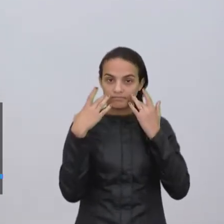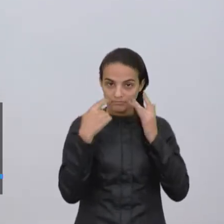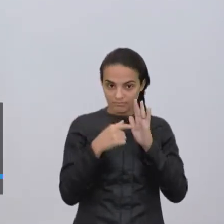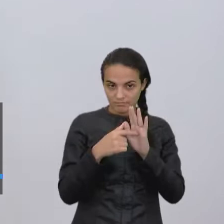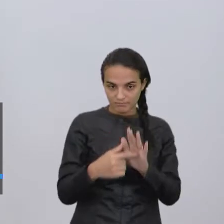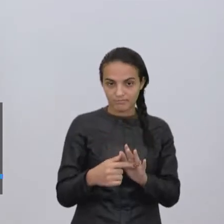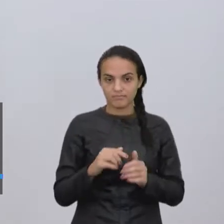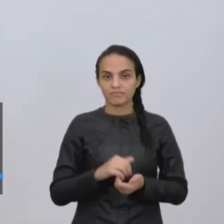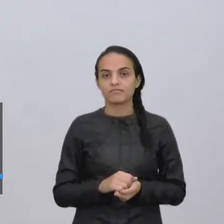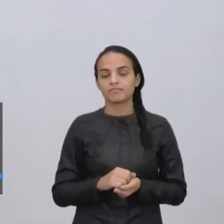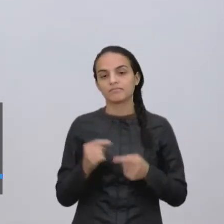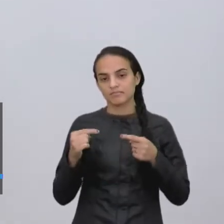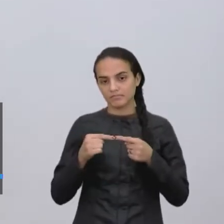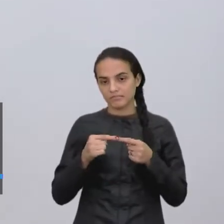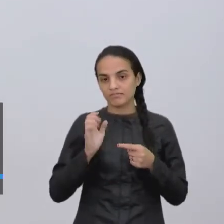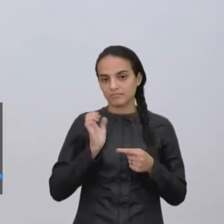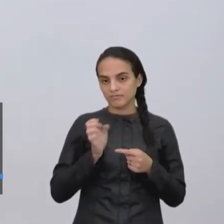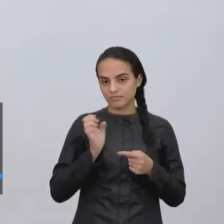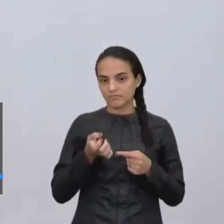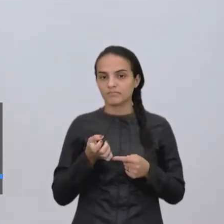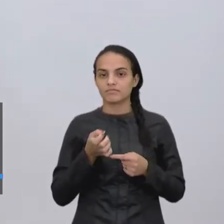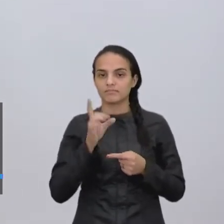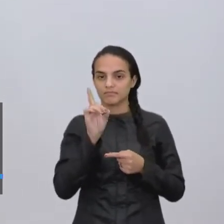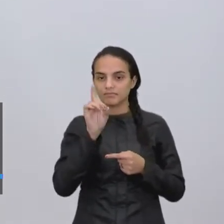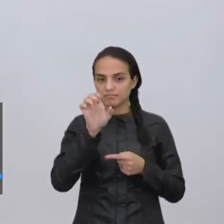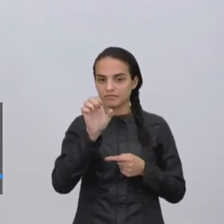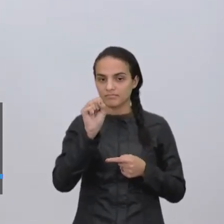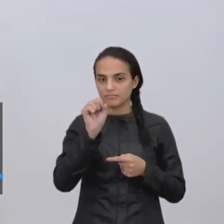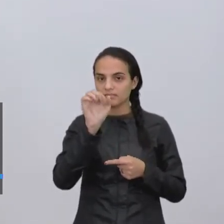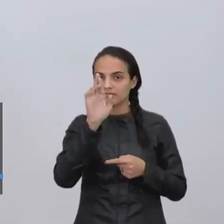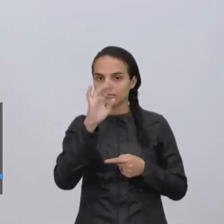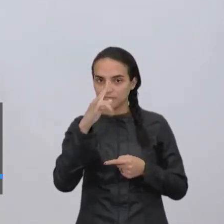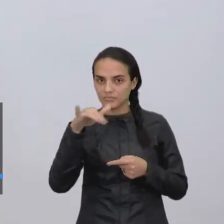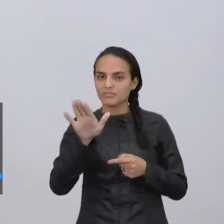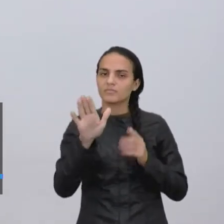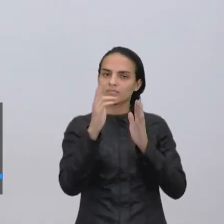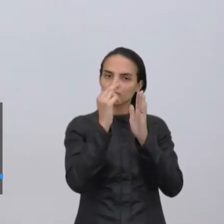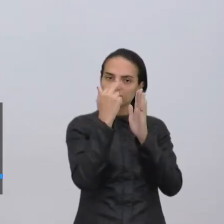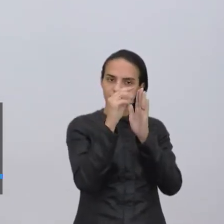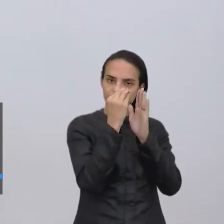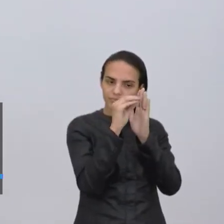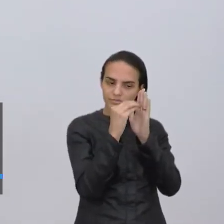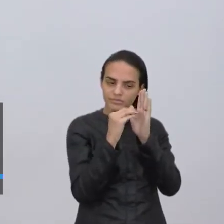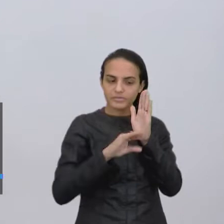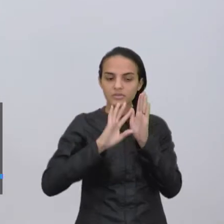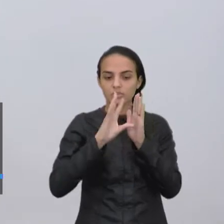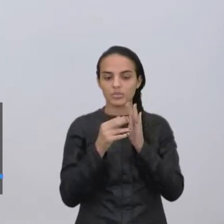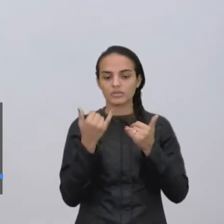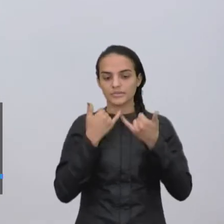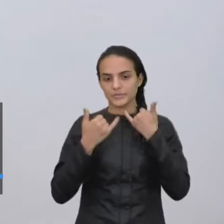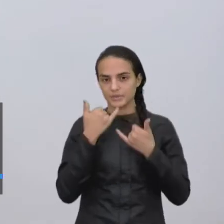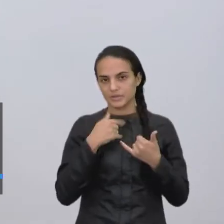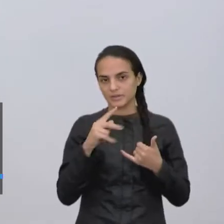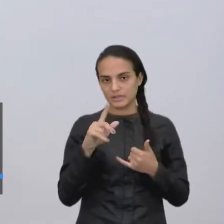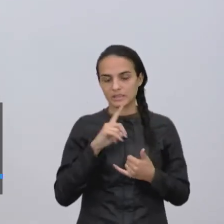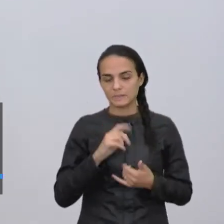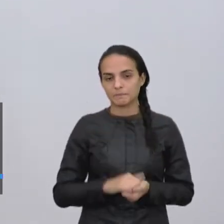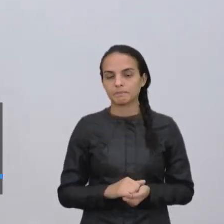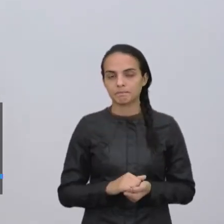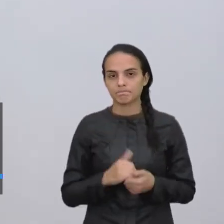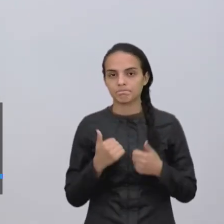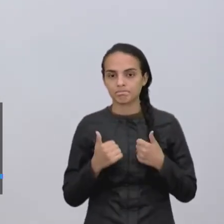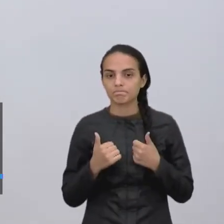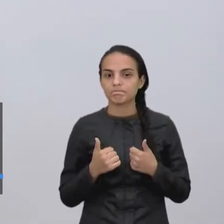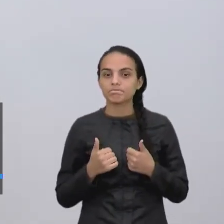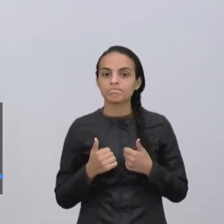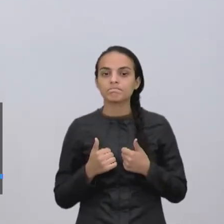parte de gráfico, tem a ver com estatística descritiva, está descrevendo todas as informações que você obteve. Tudo bem? Tá,